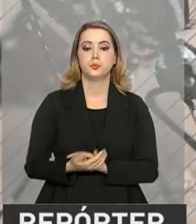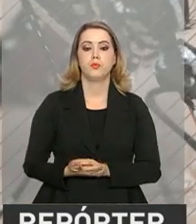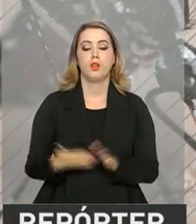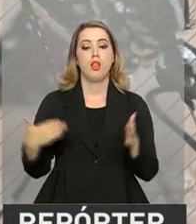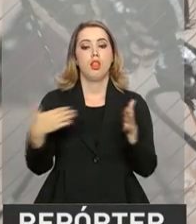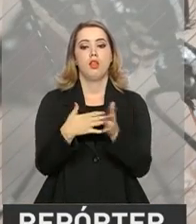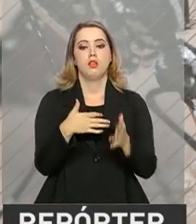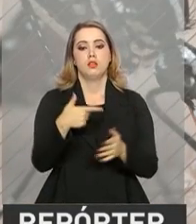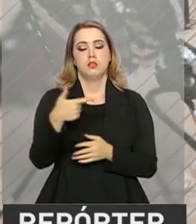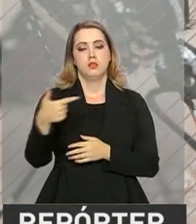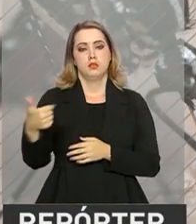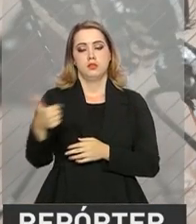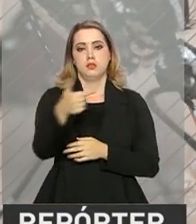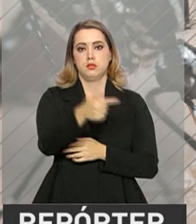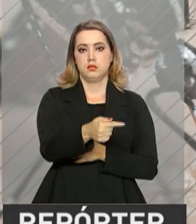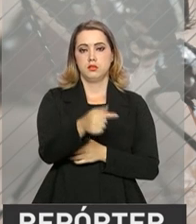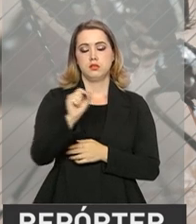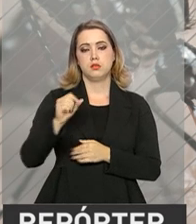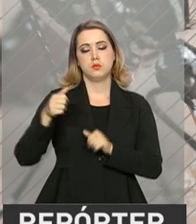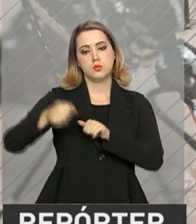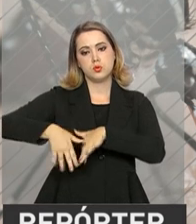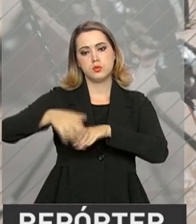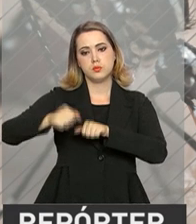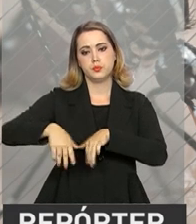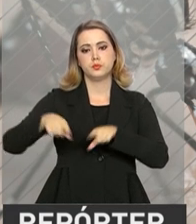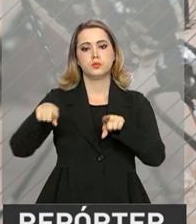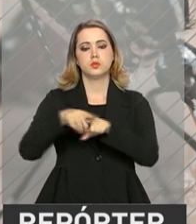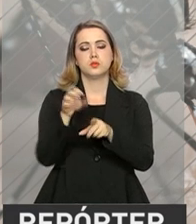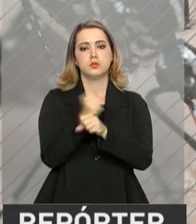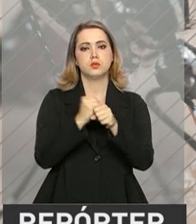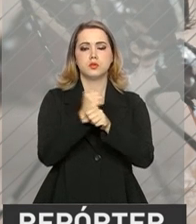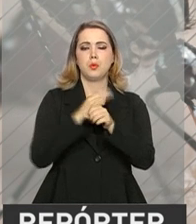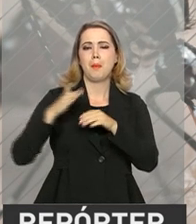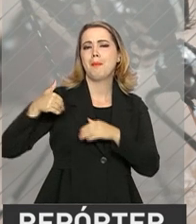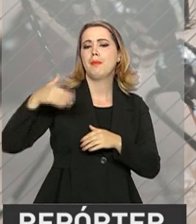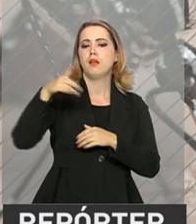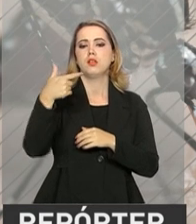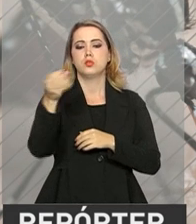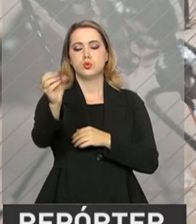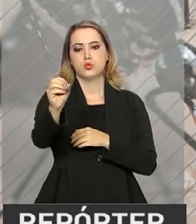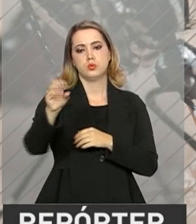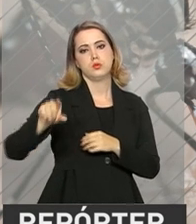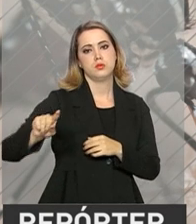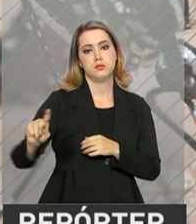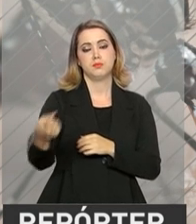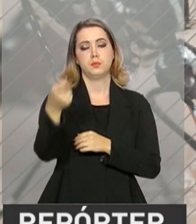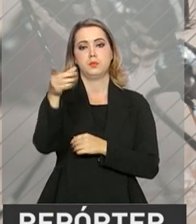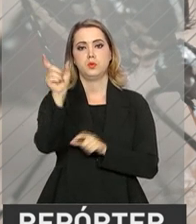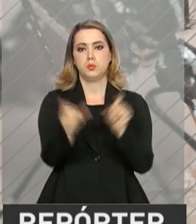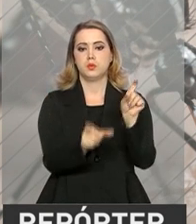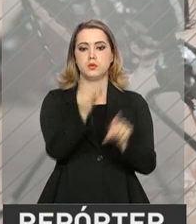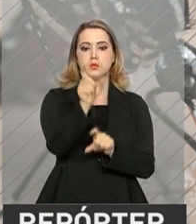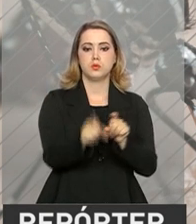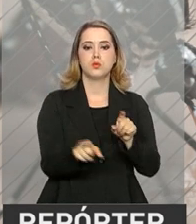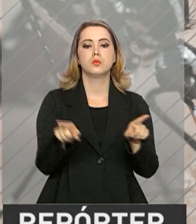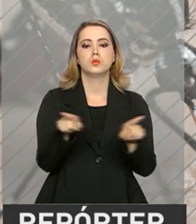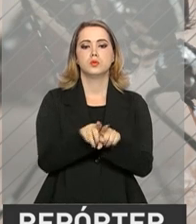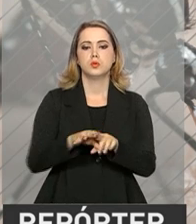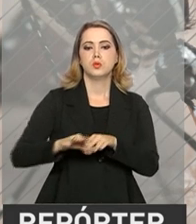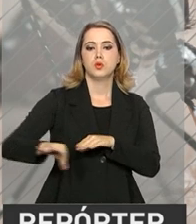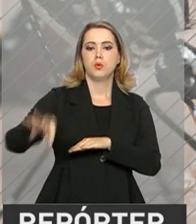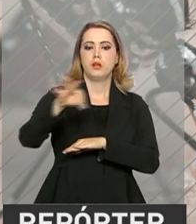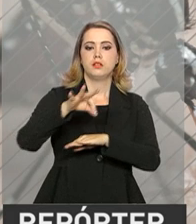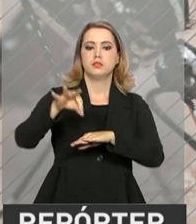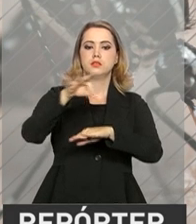de setembro deste ano, o vírus da Zika atingiu mais de 200 mil pessoas. A dengue afetou mais de